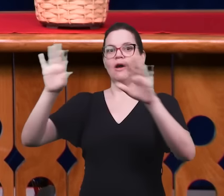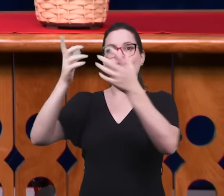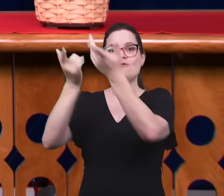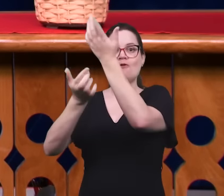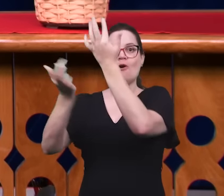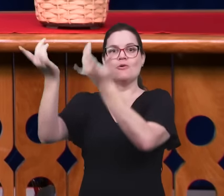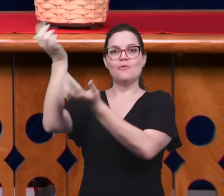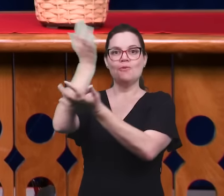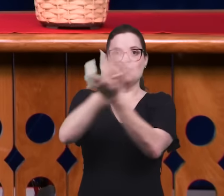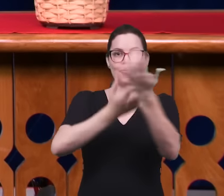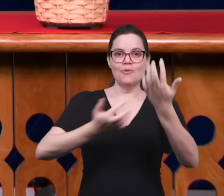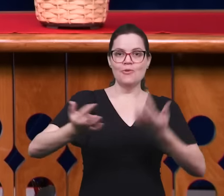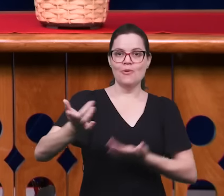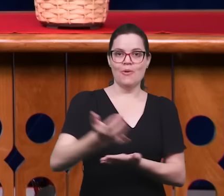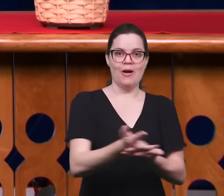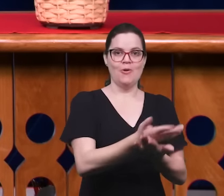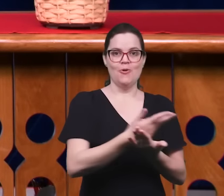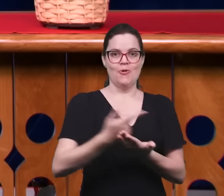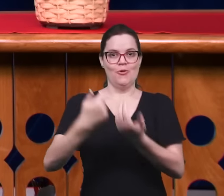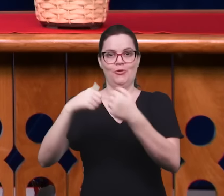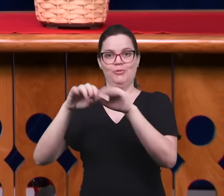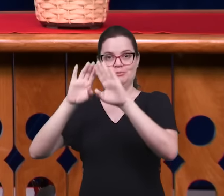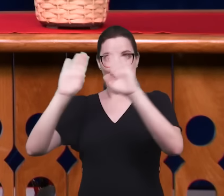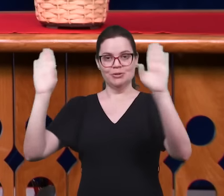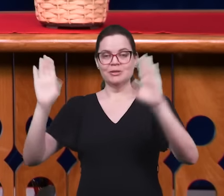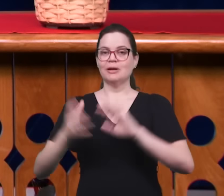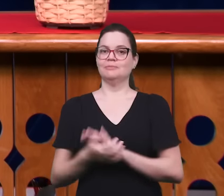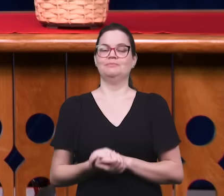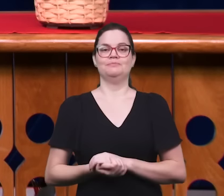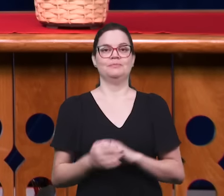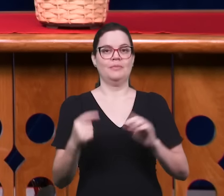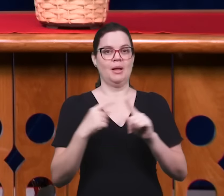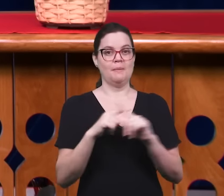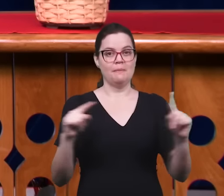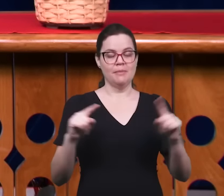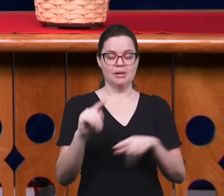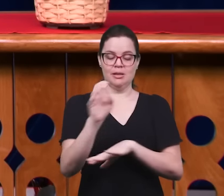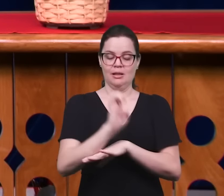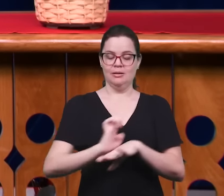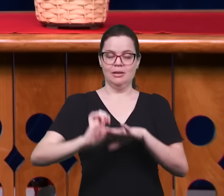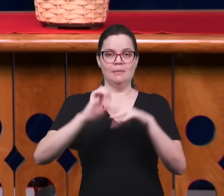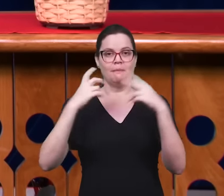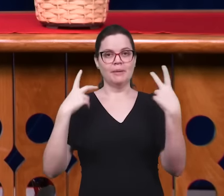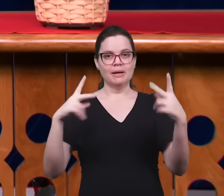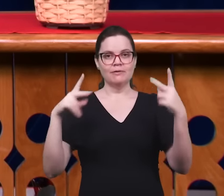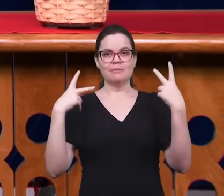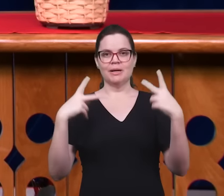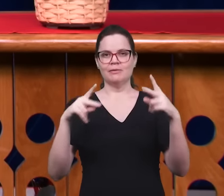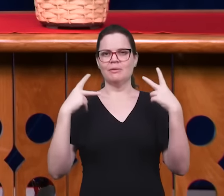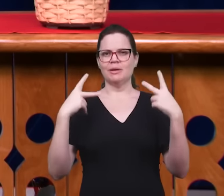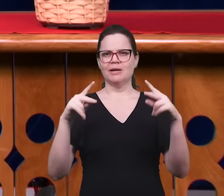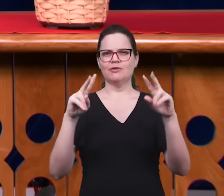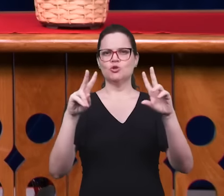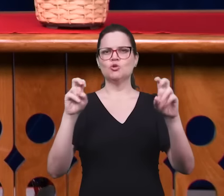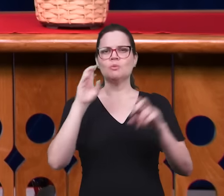fala que por ele pregar e viver a palavra de Deus, por anunciar o nome do Senhor, ele estava sendo